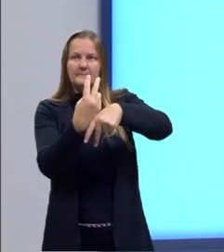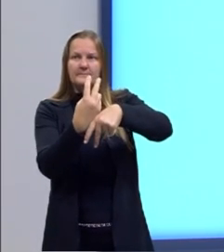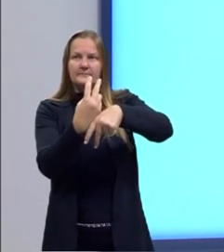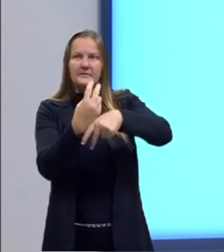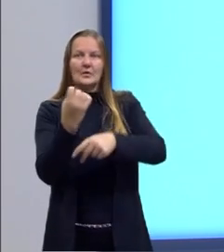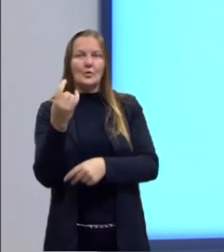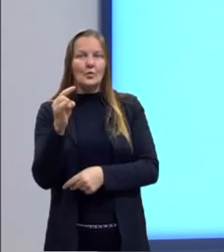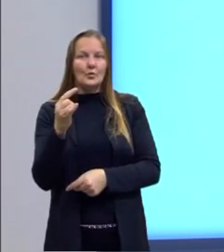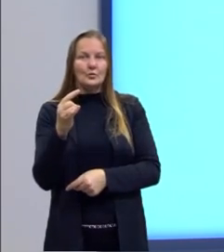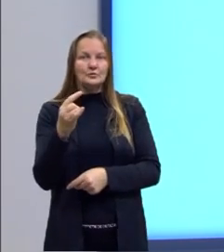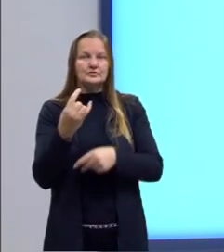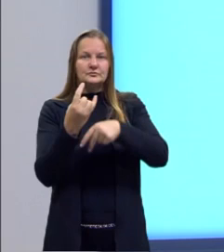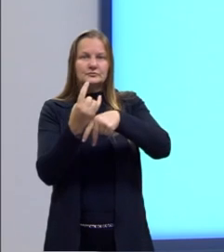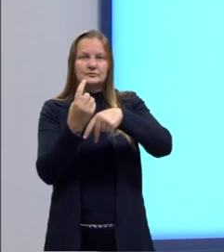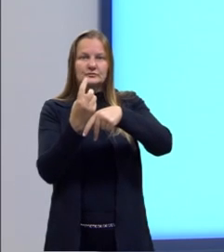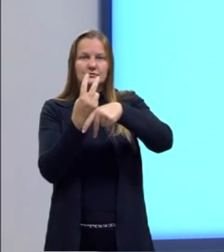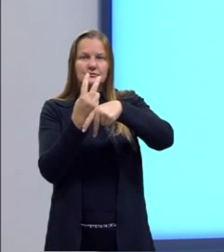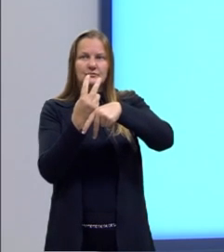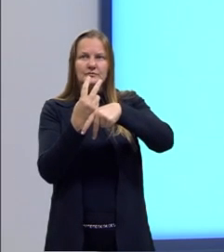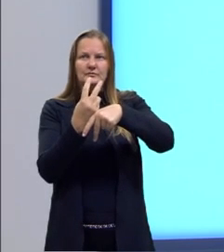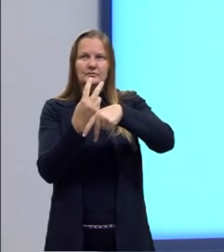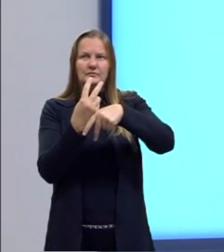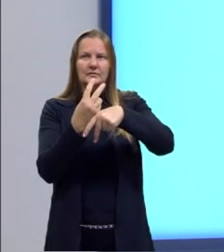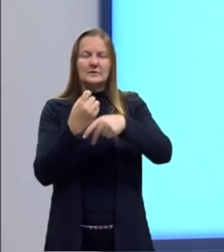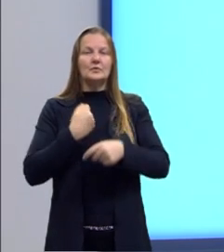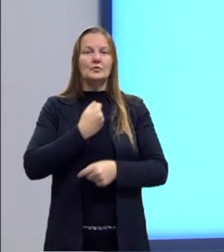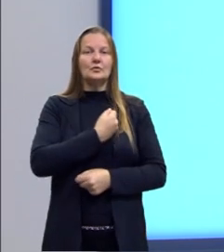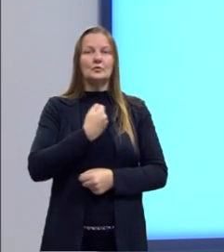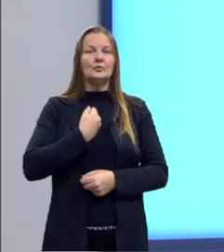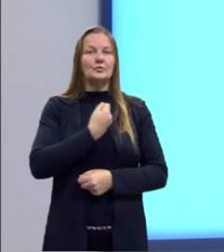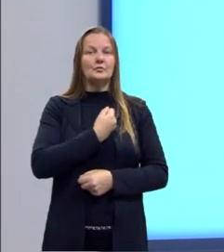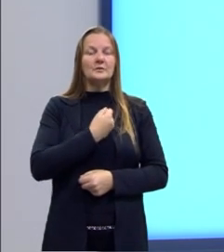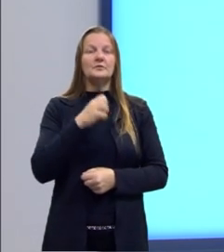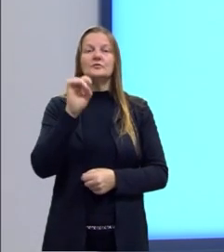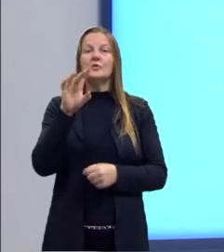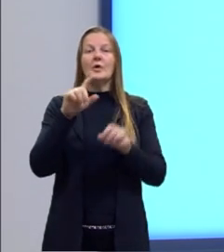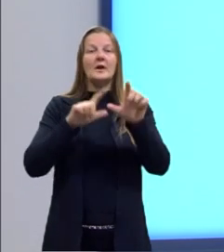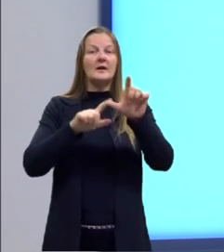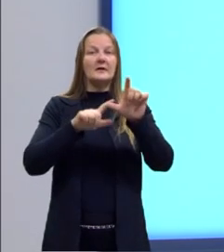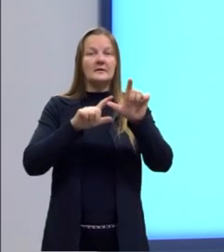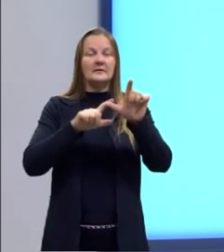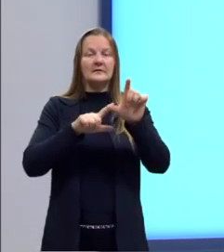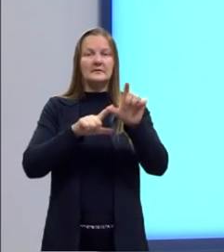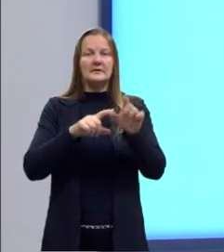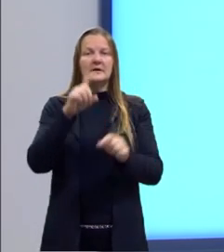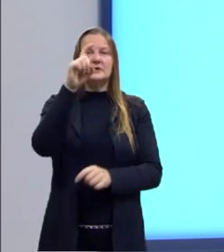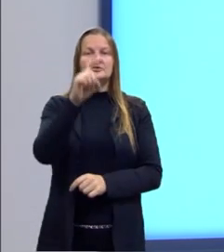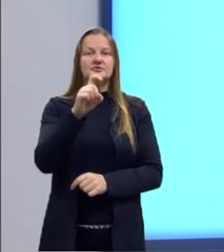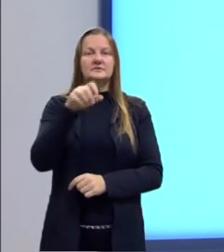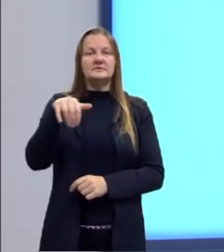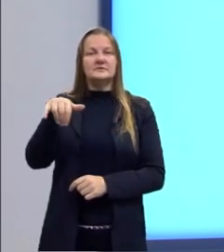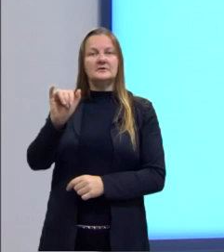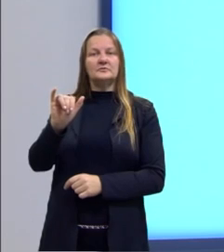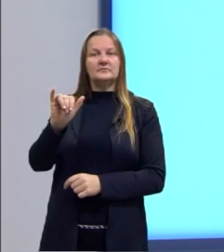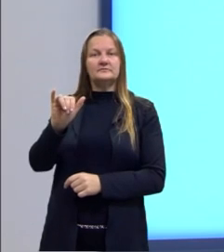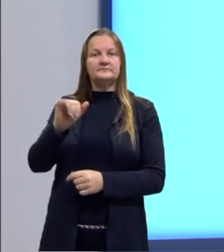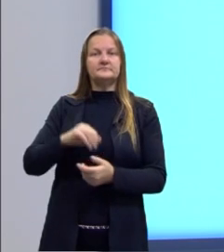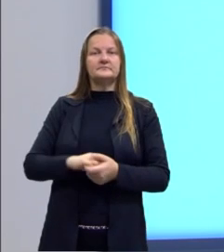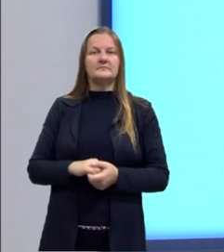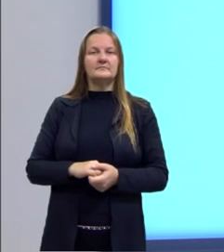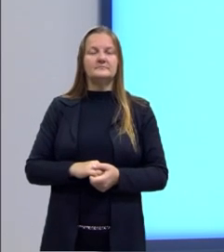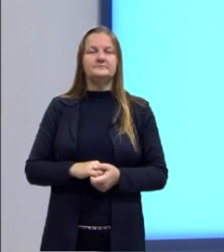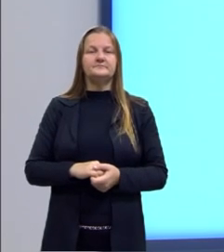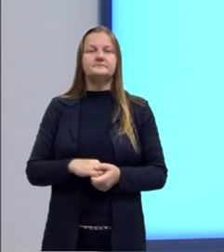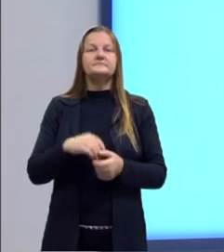que é representado então não por números né mas em outras Kiel x y nesse caso